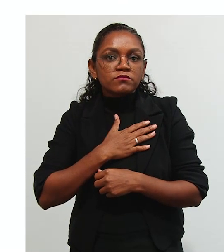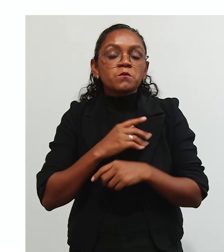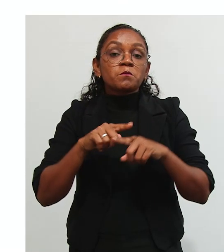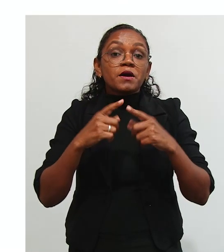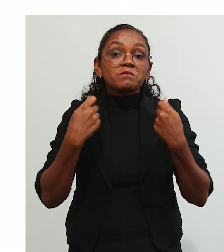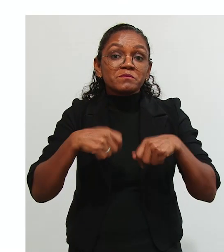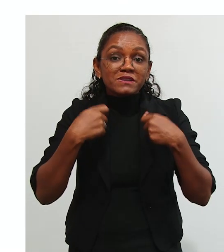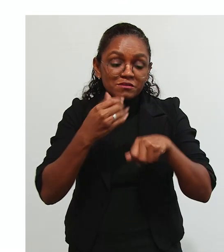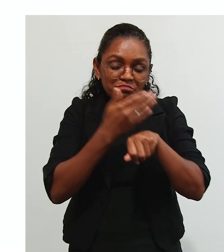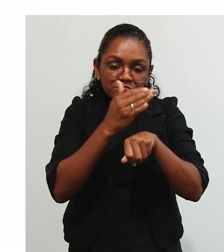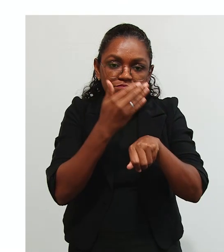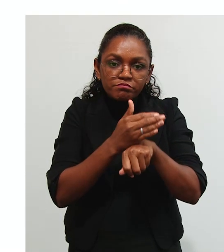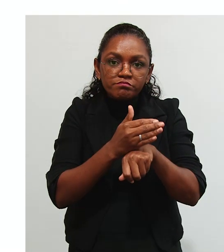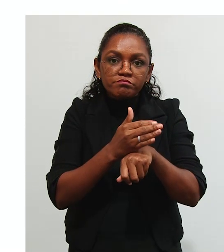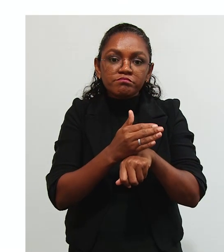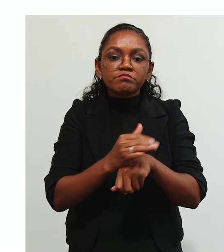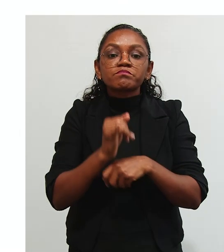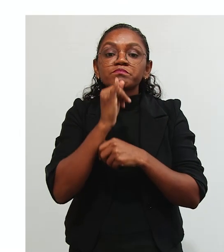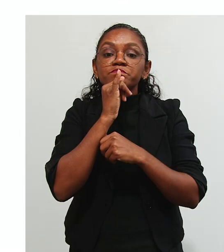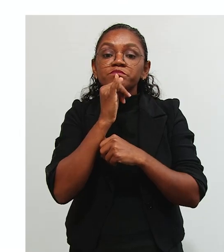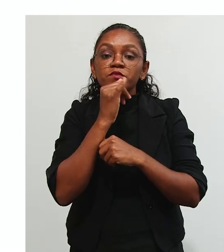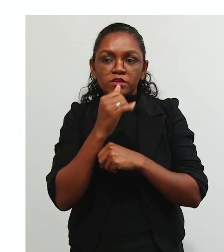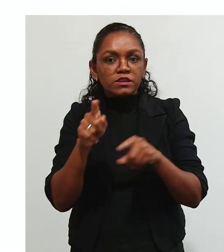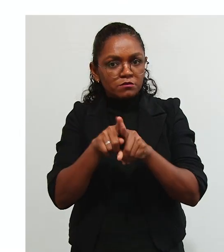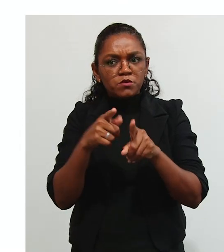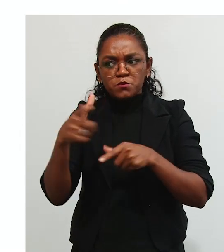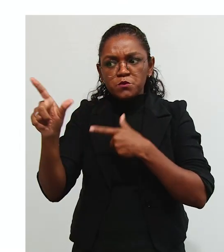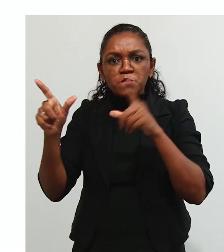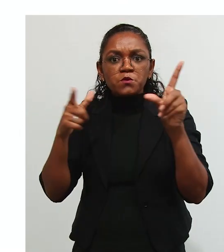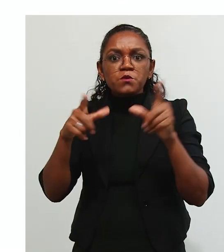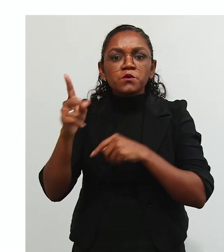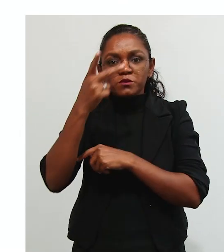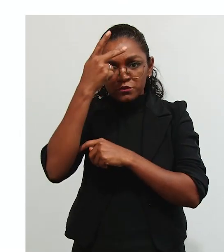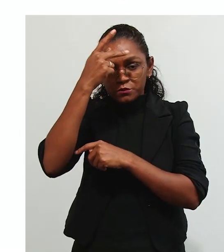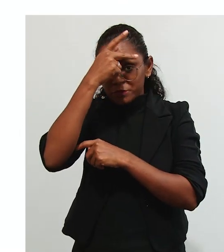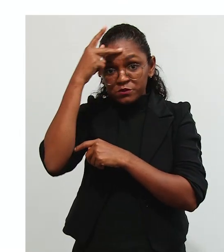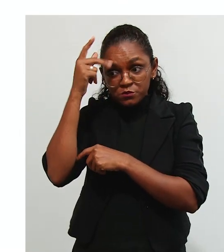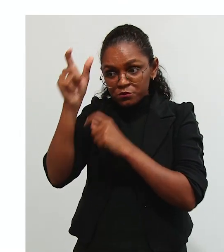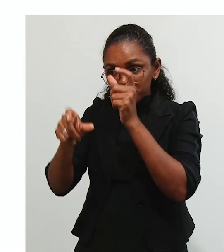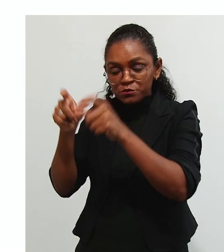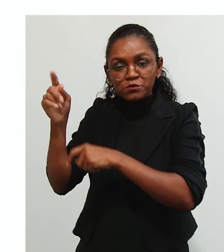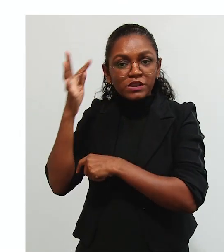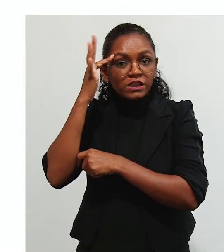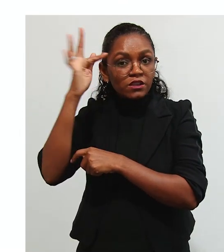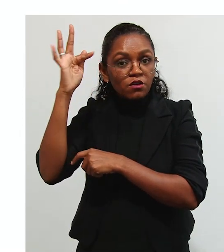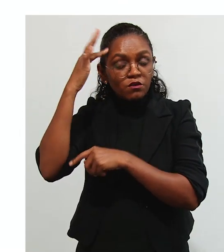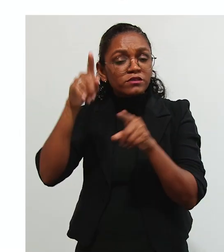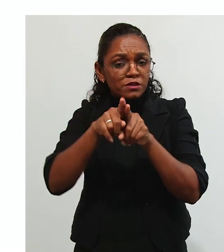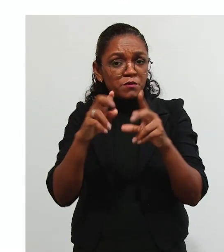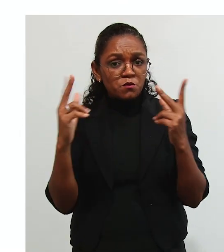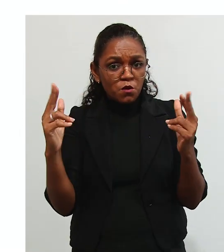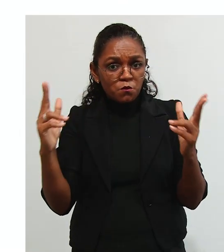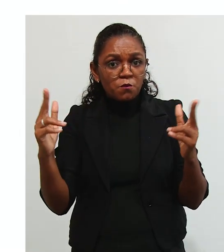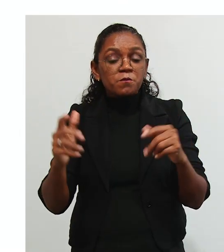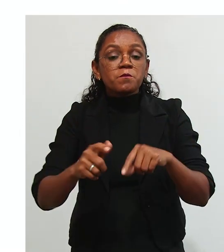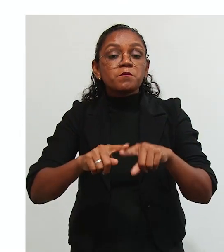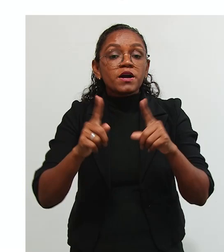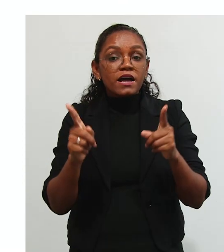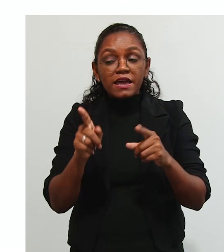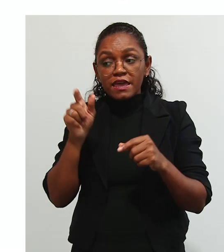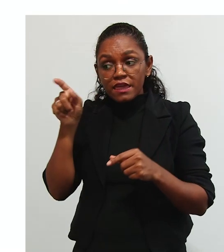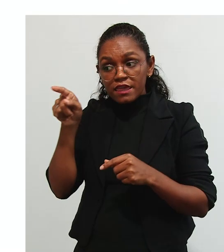aprendemos quando nós praticamos. E você vai ver que outros teóricos também pensam dessa forma, mas